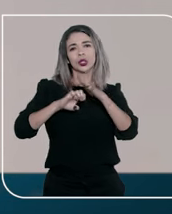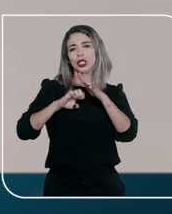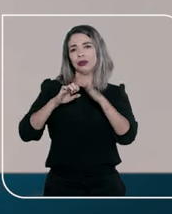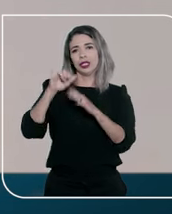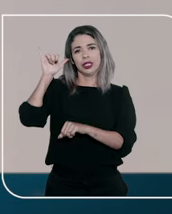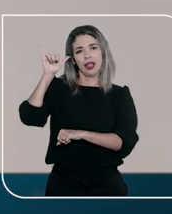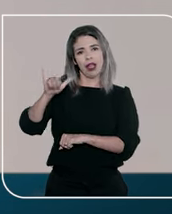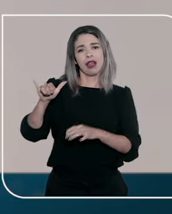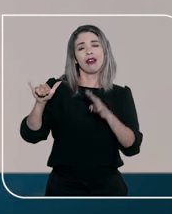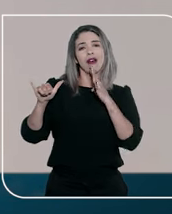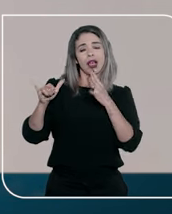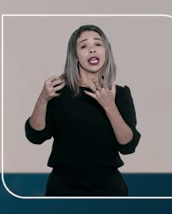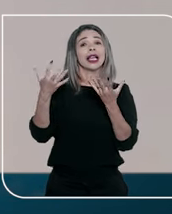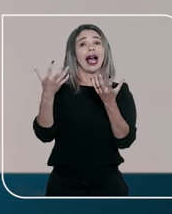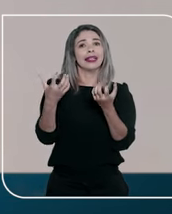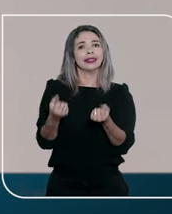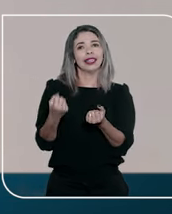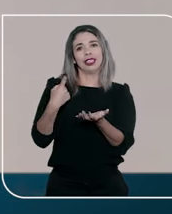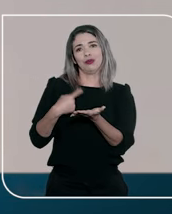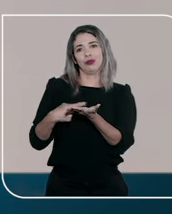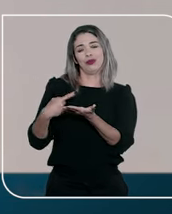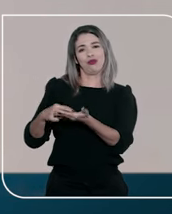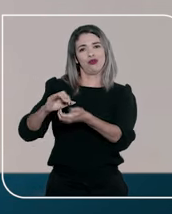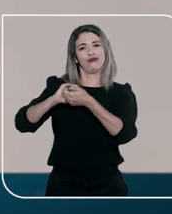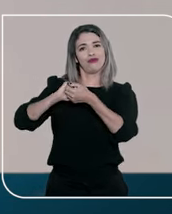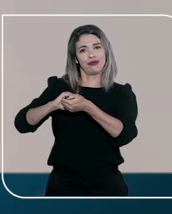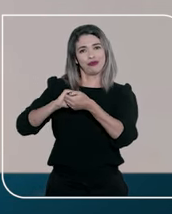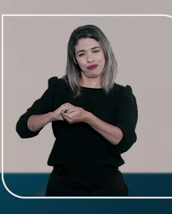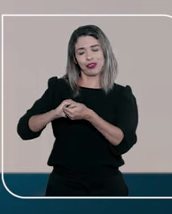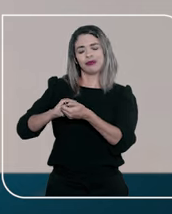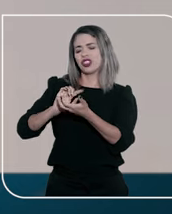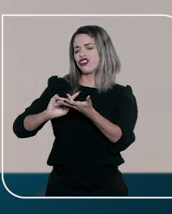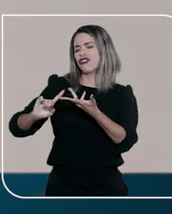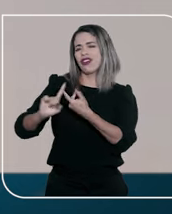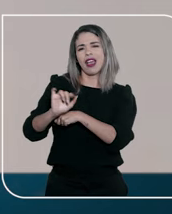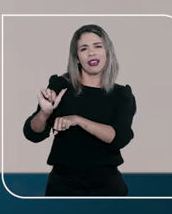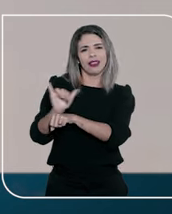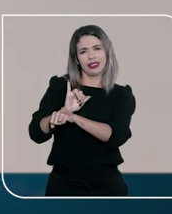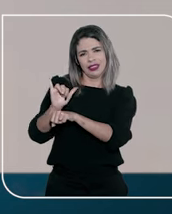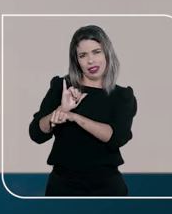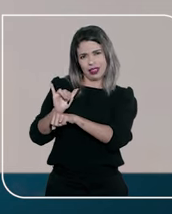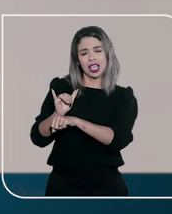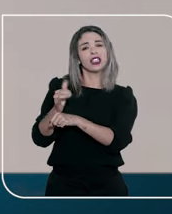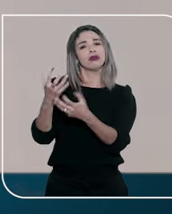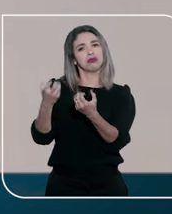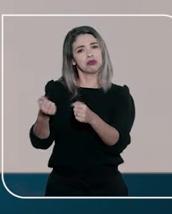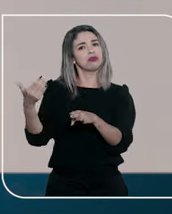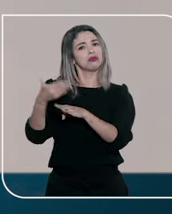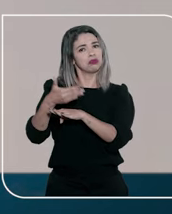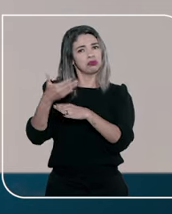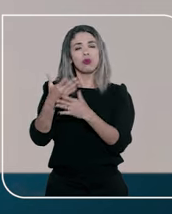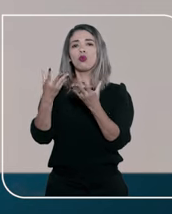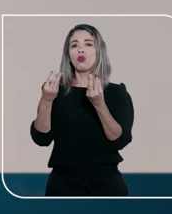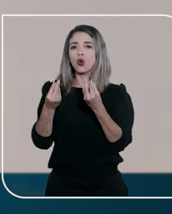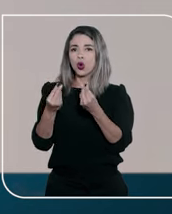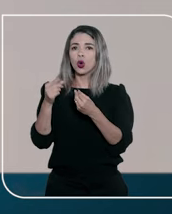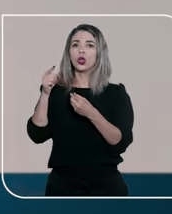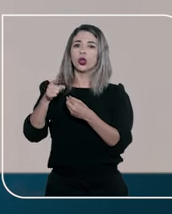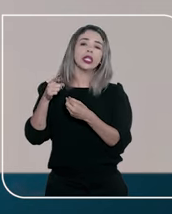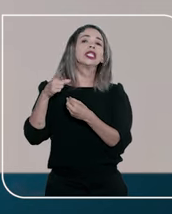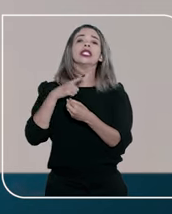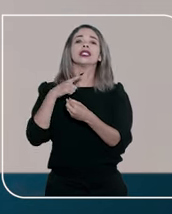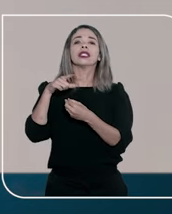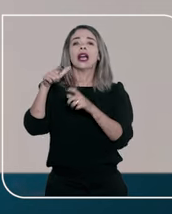a favor, são favoráveis a essas formas alternativas de resolução de conflito e sim participam ativamente das plataformas que